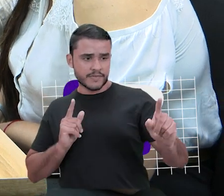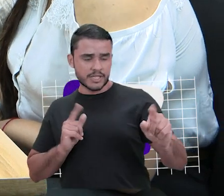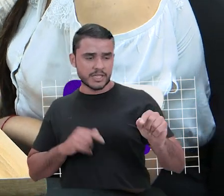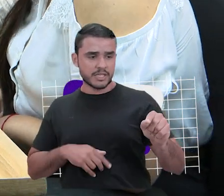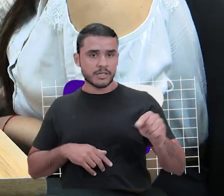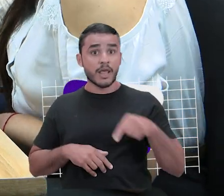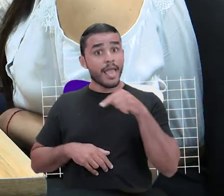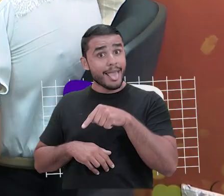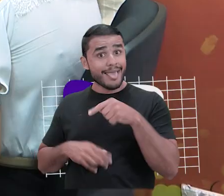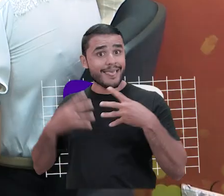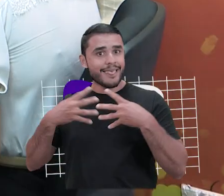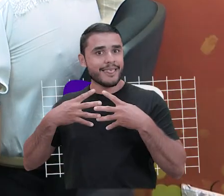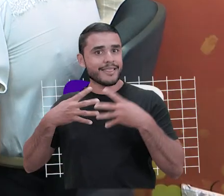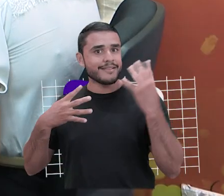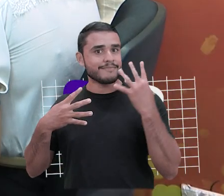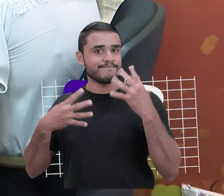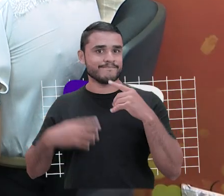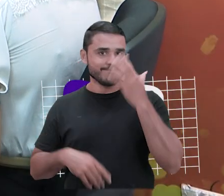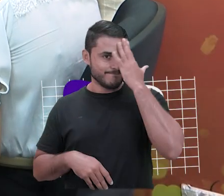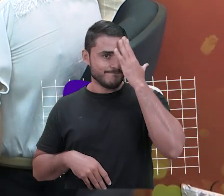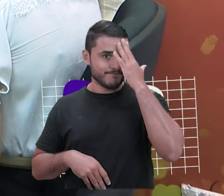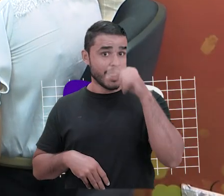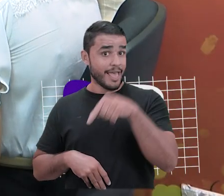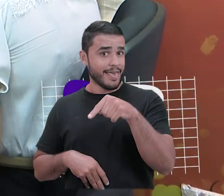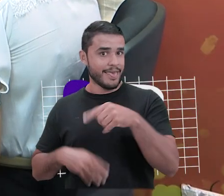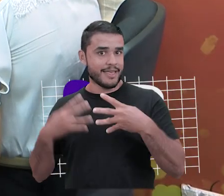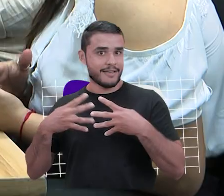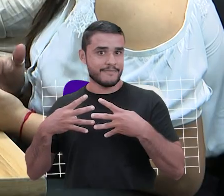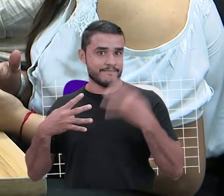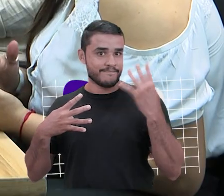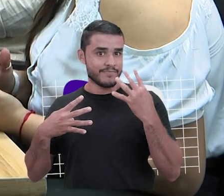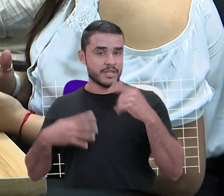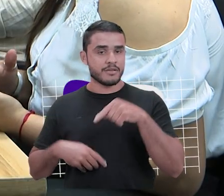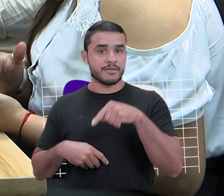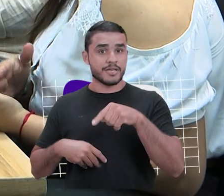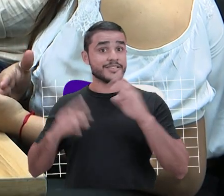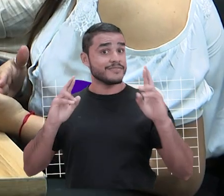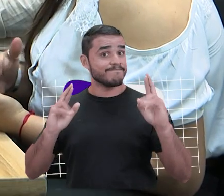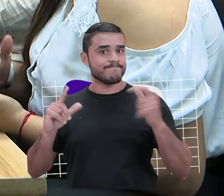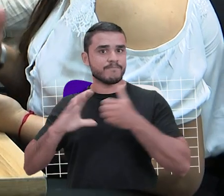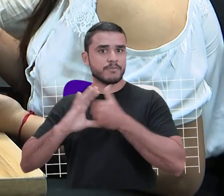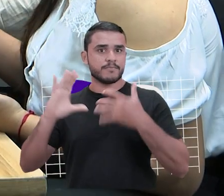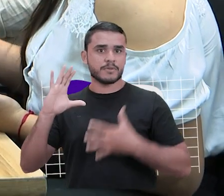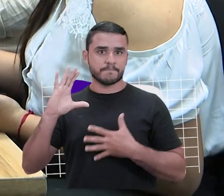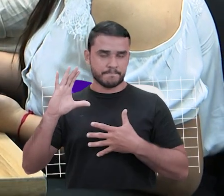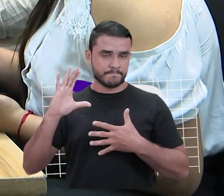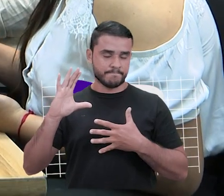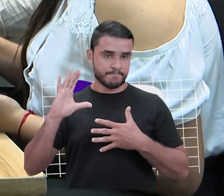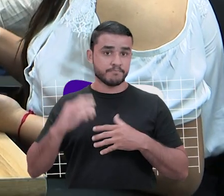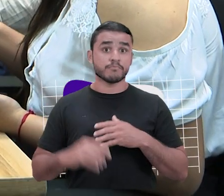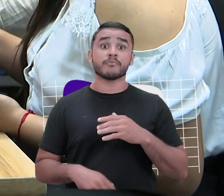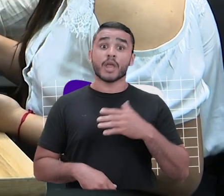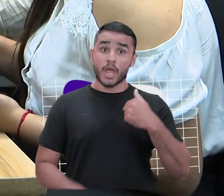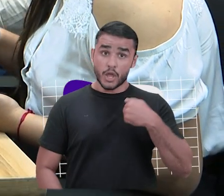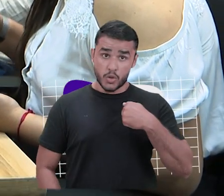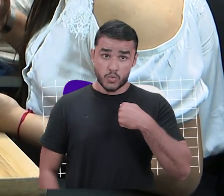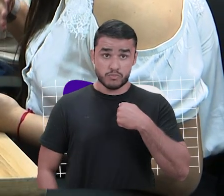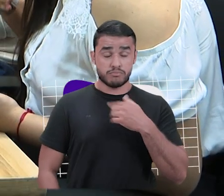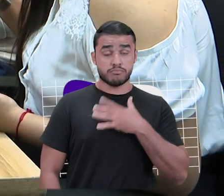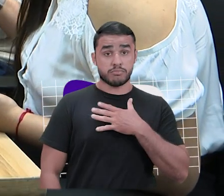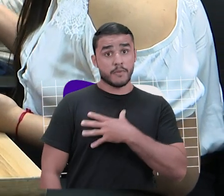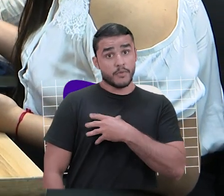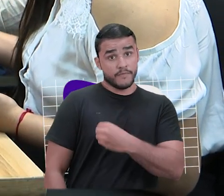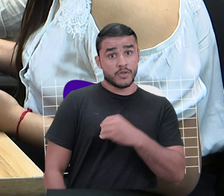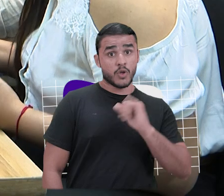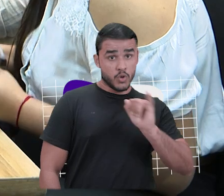neurotípica. Exato. Né? Você enxergar essa potencialidade e ensinar a ele, que hoje eu já dou a voz para ele, já tem 10 anos, já é ele